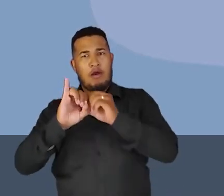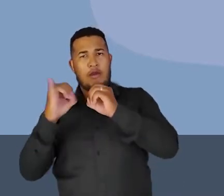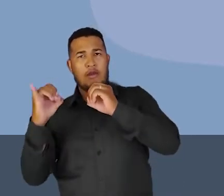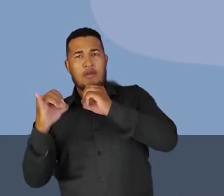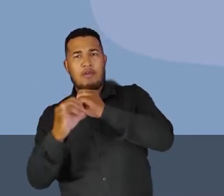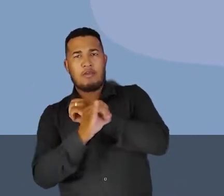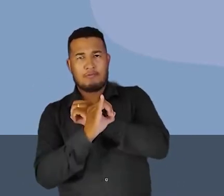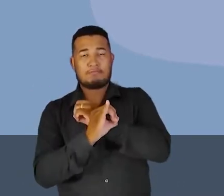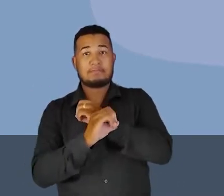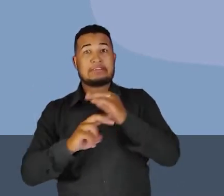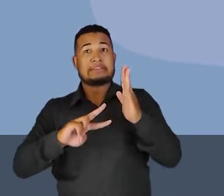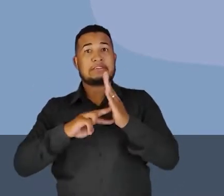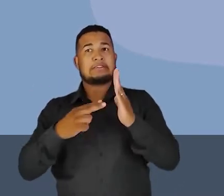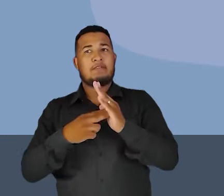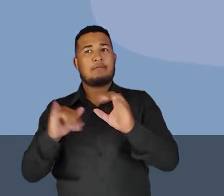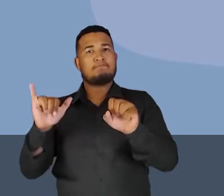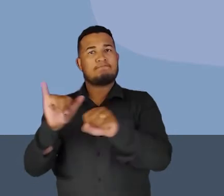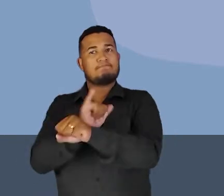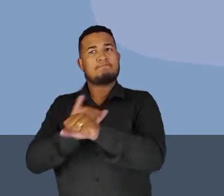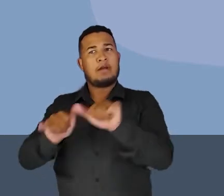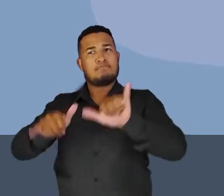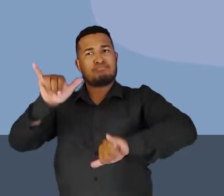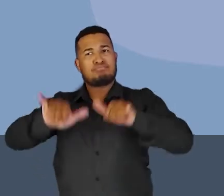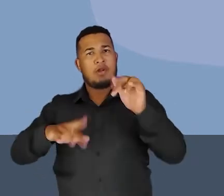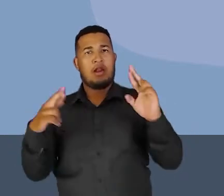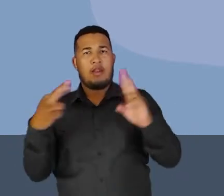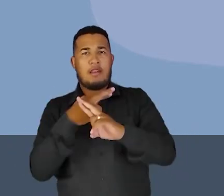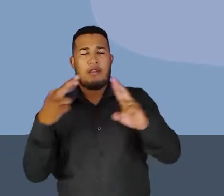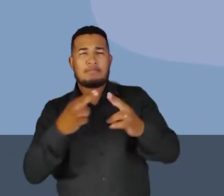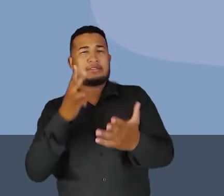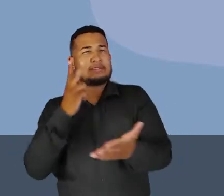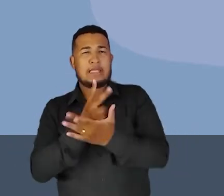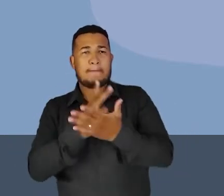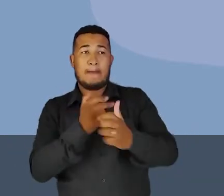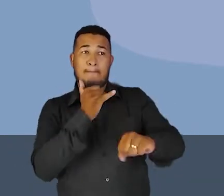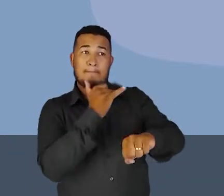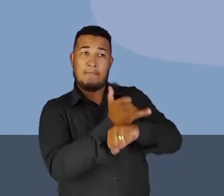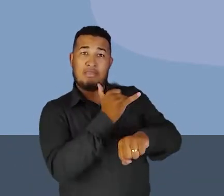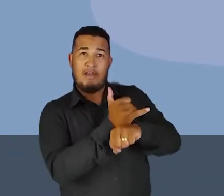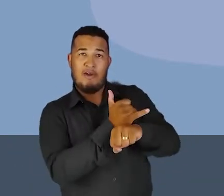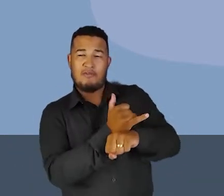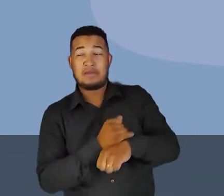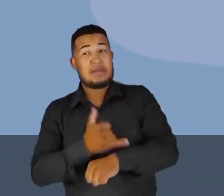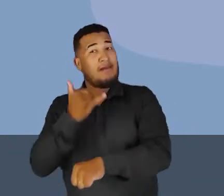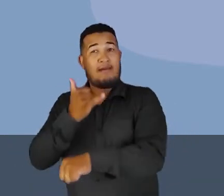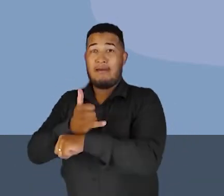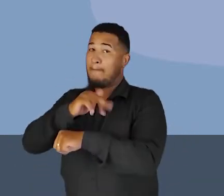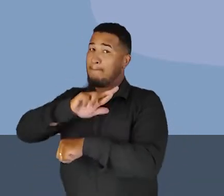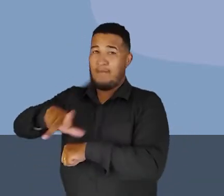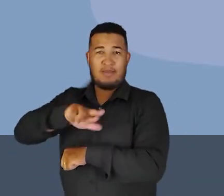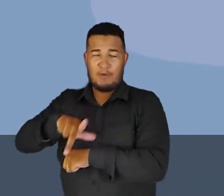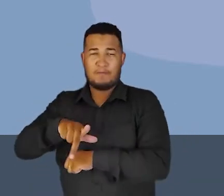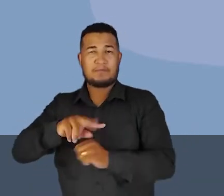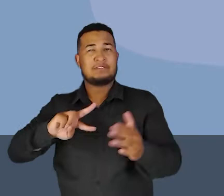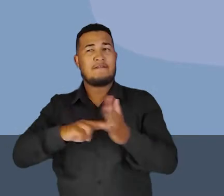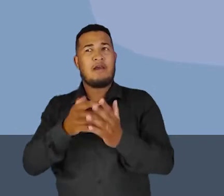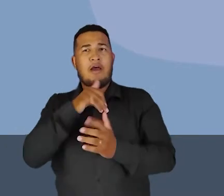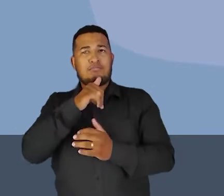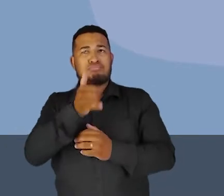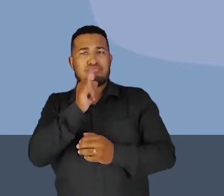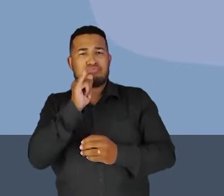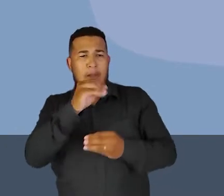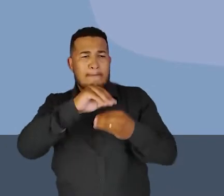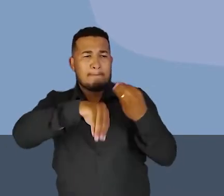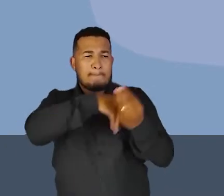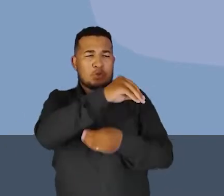ligação ocorrida entre os elementos químicos vai ser sempre entre um metal e um ametal. Conduzem bem corrente elétrica quando estão em